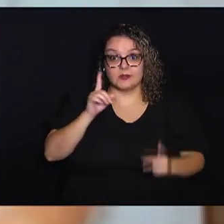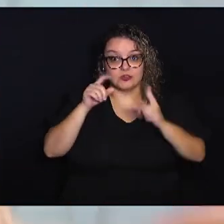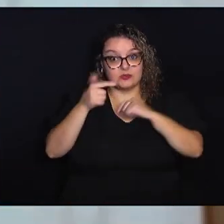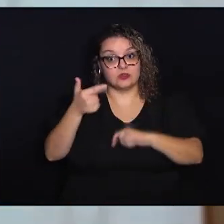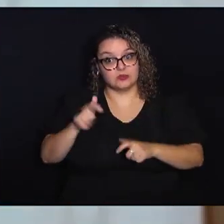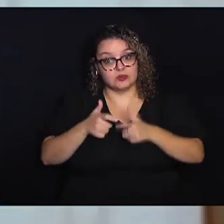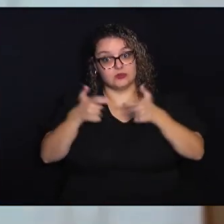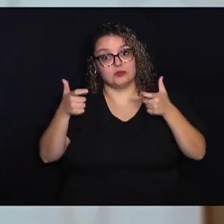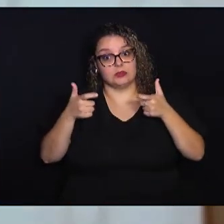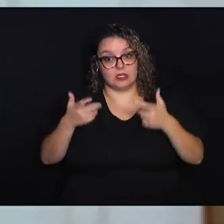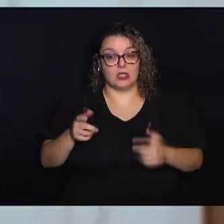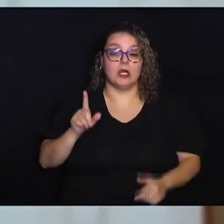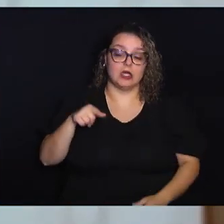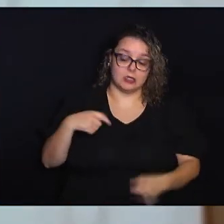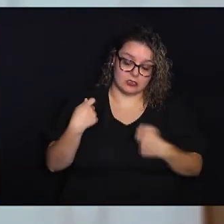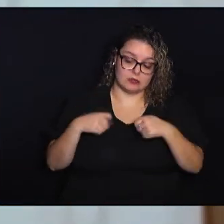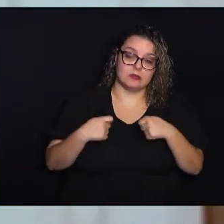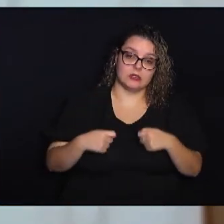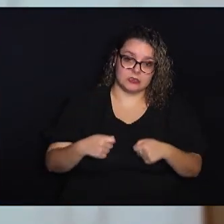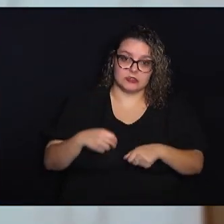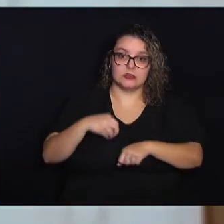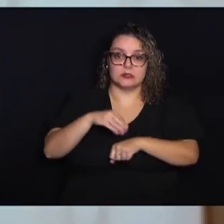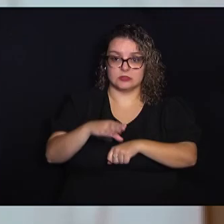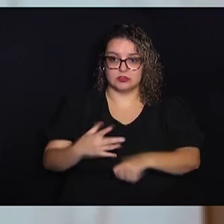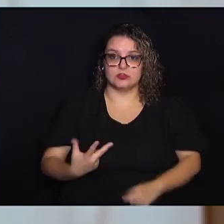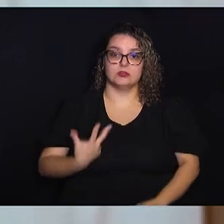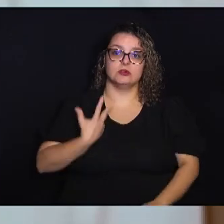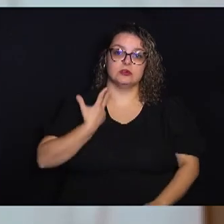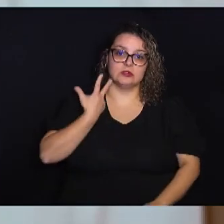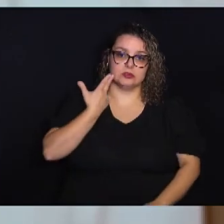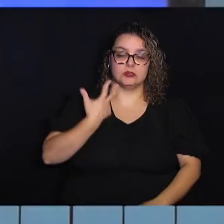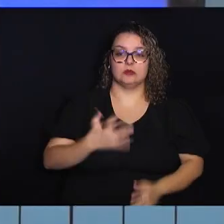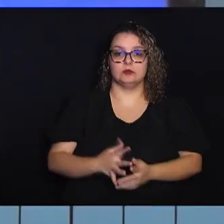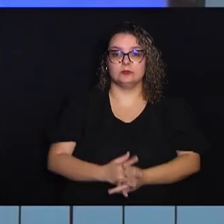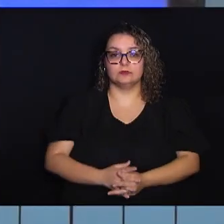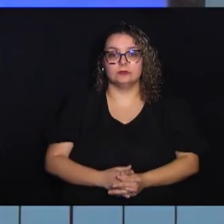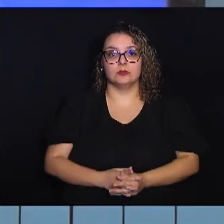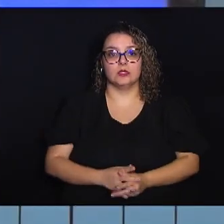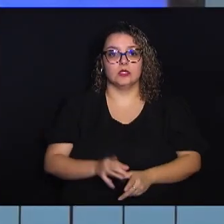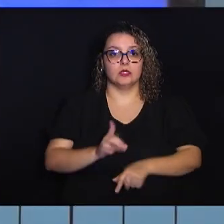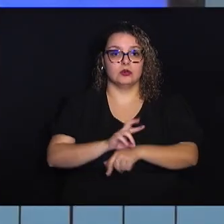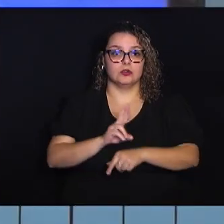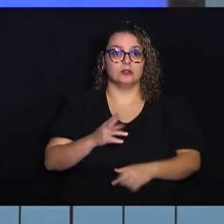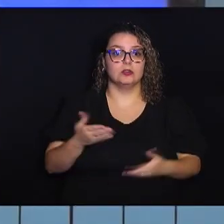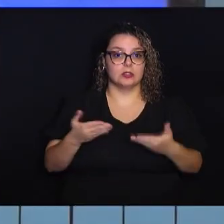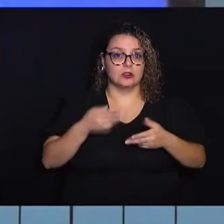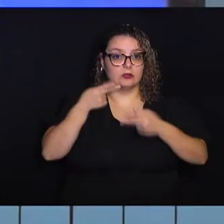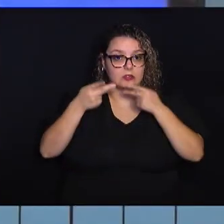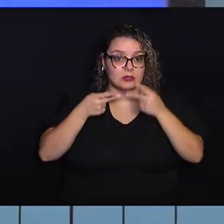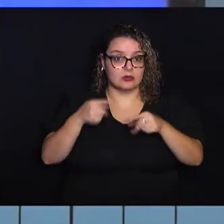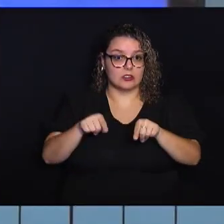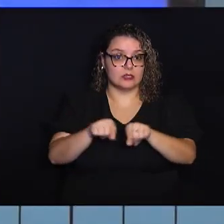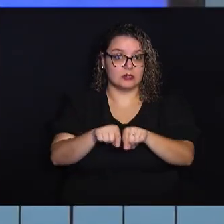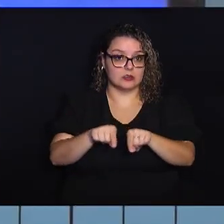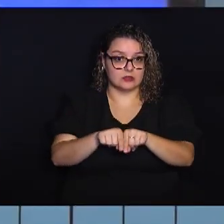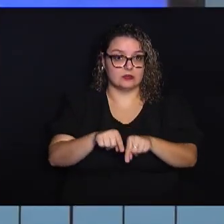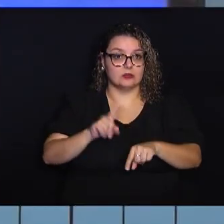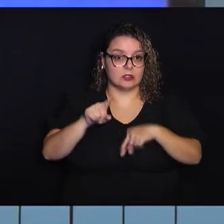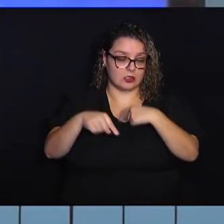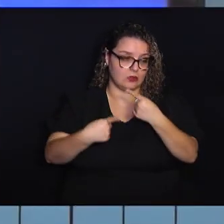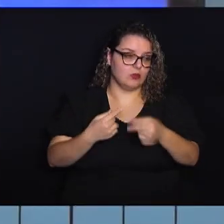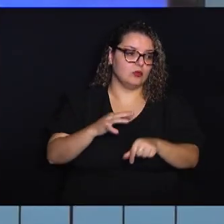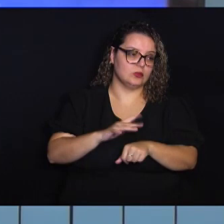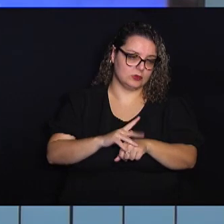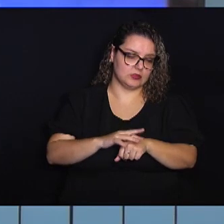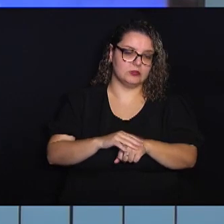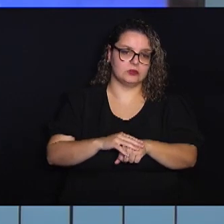continua grande, e aí pode ter indicação de operar. Doutor, agora vamos falar um pouquinho também, que é outras